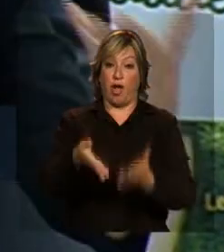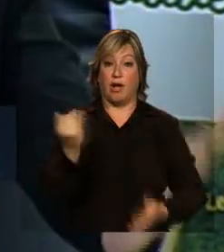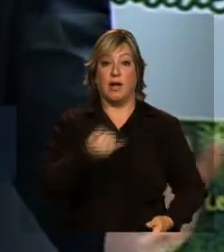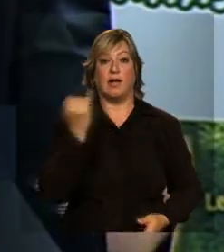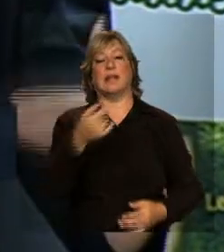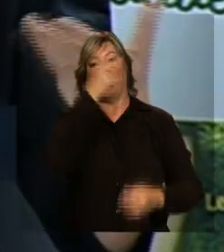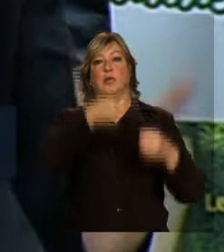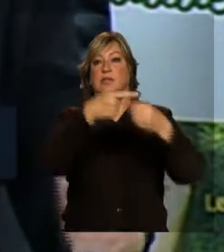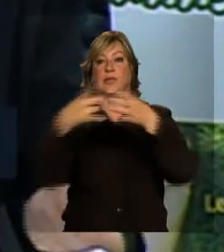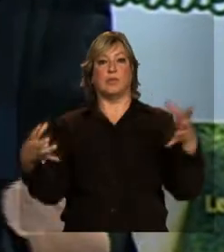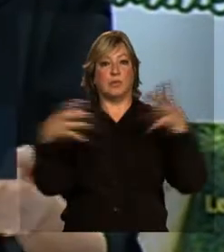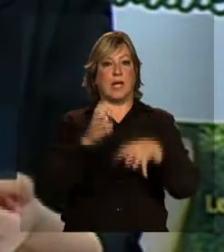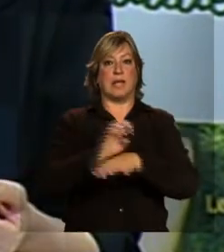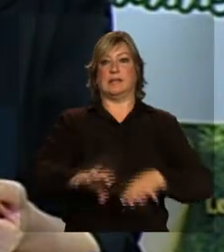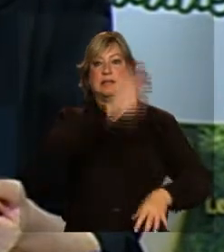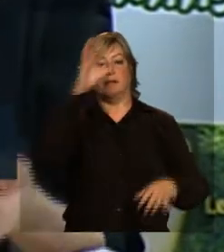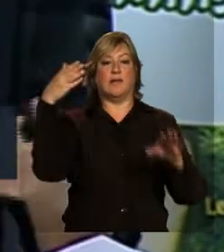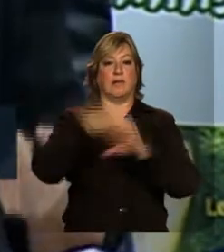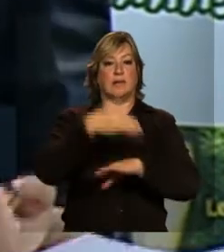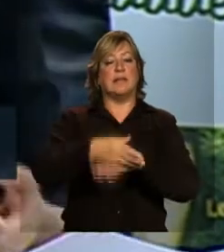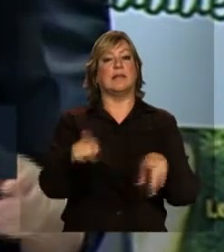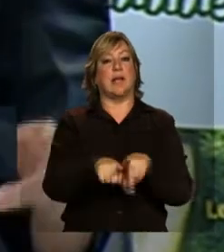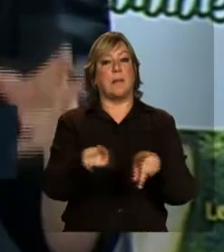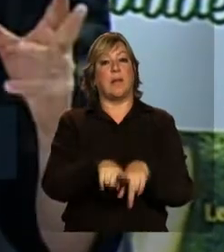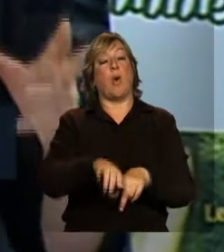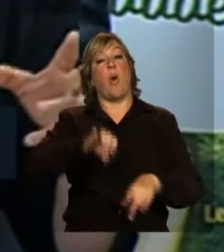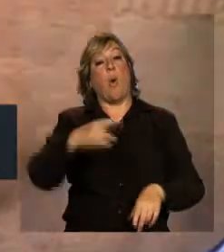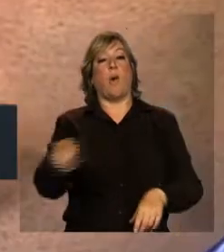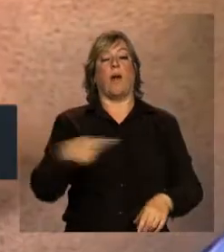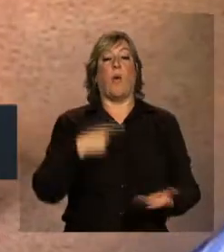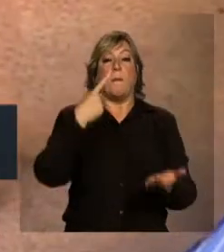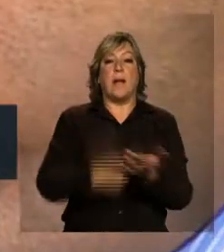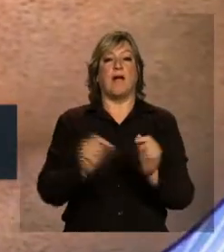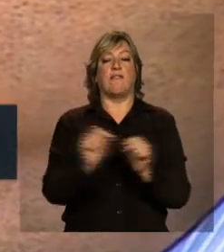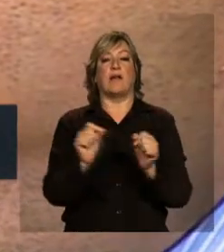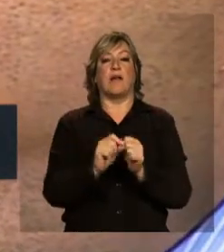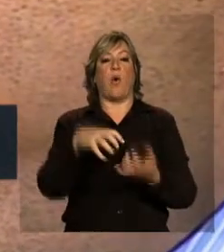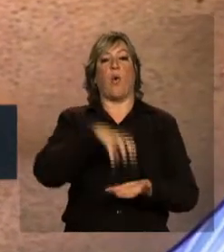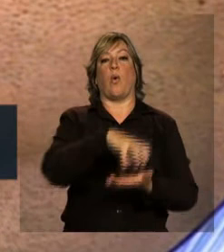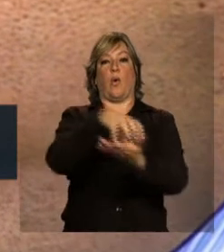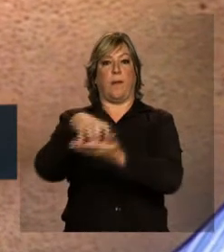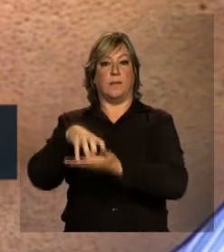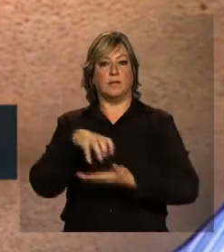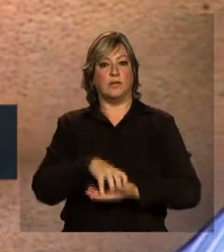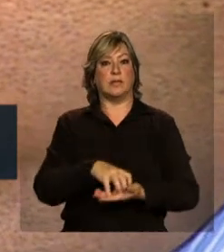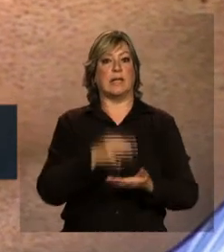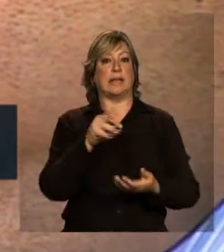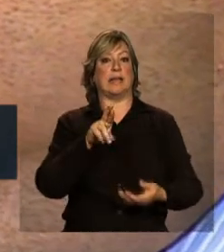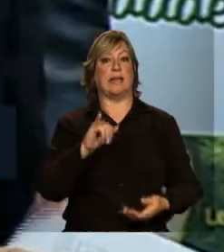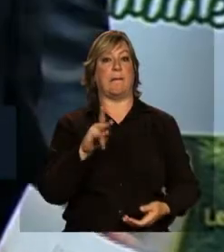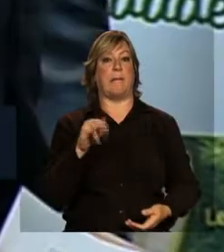os municípios e os estados participantes, ou mesmo o pacto que é feito nas comissões